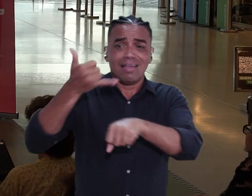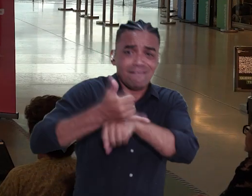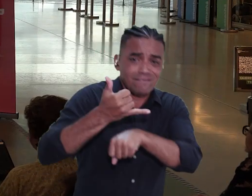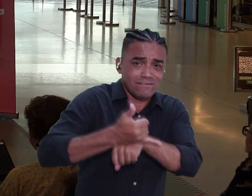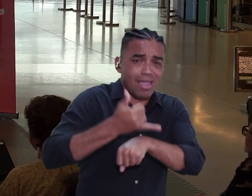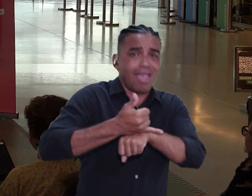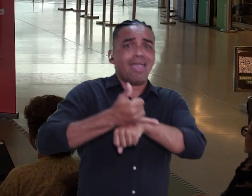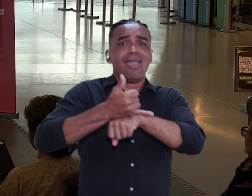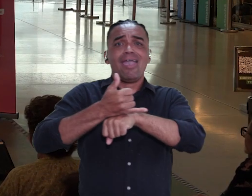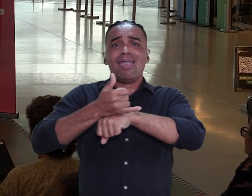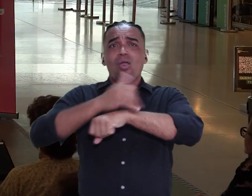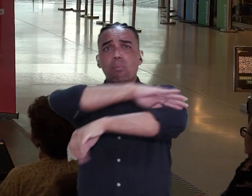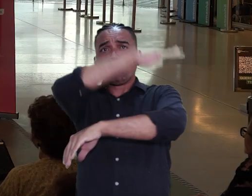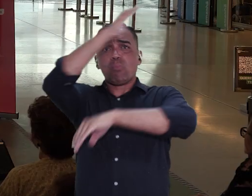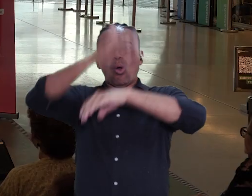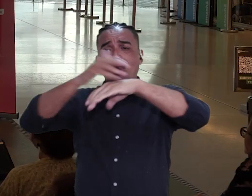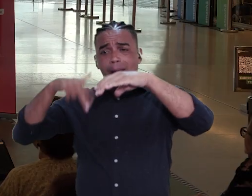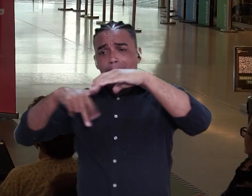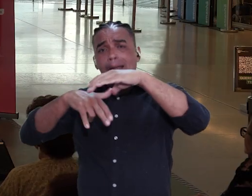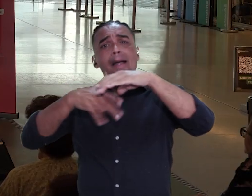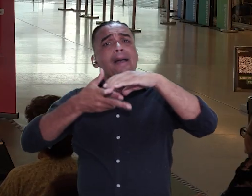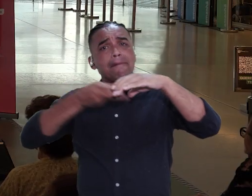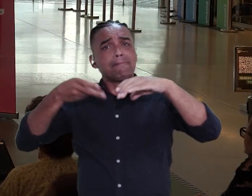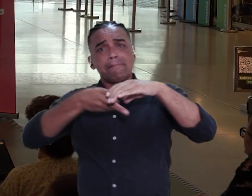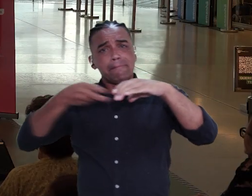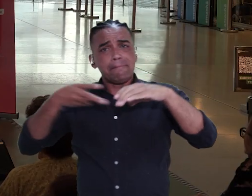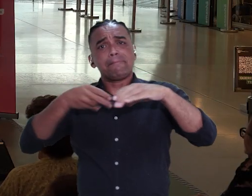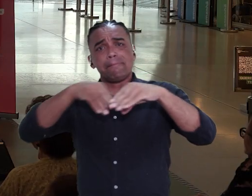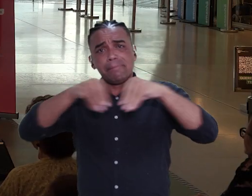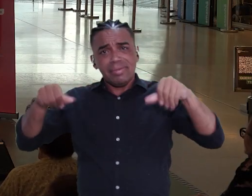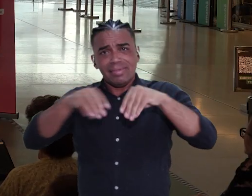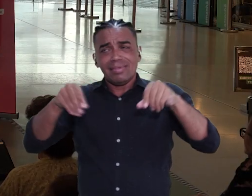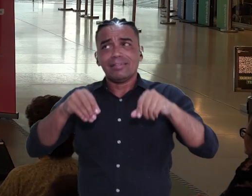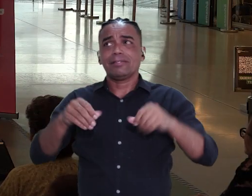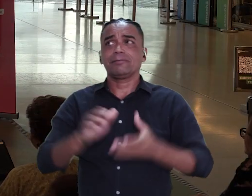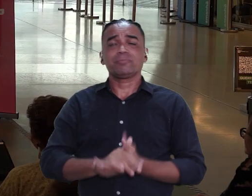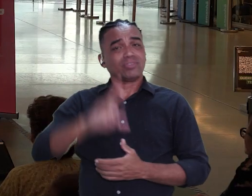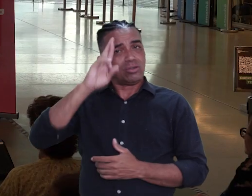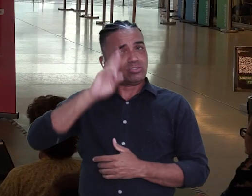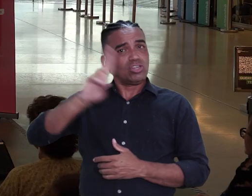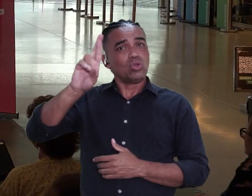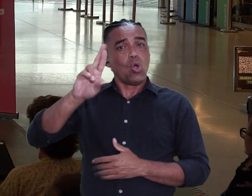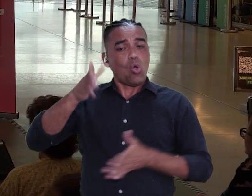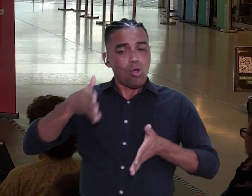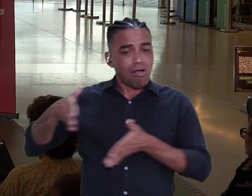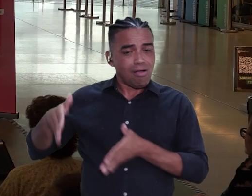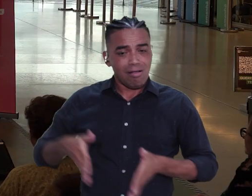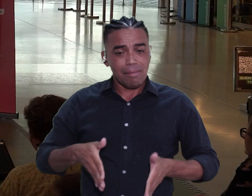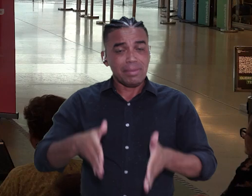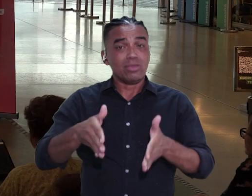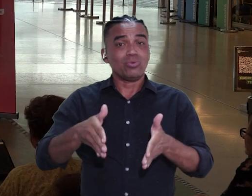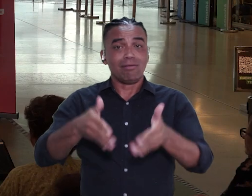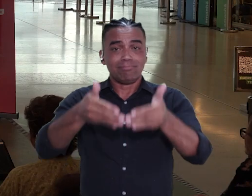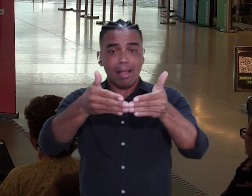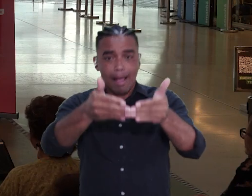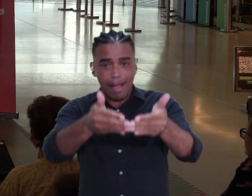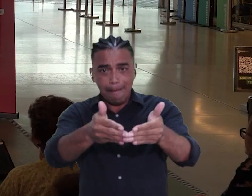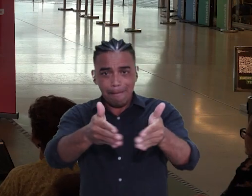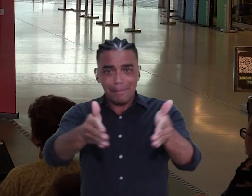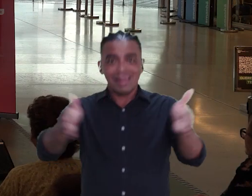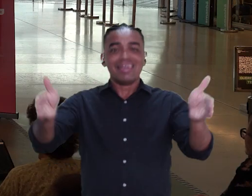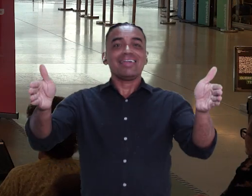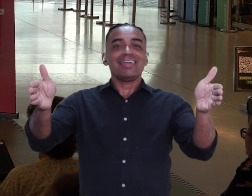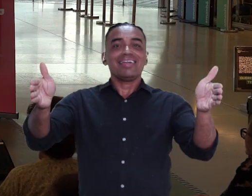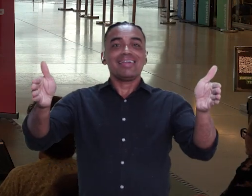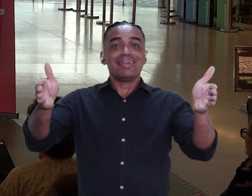minas, porque o senhor dos caminhos na direção de abrir